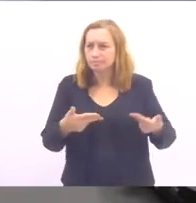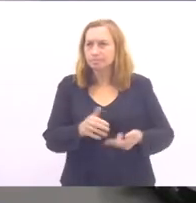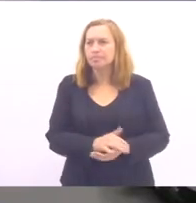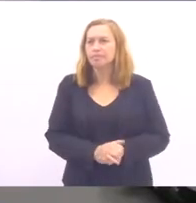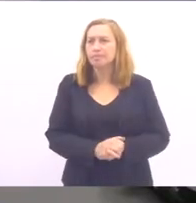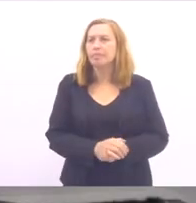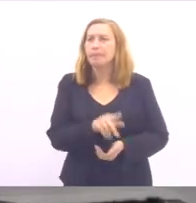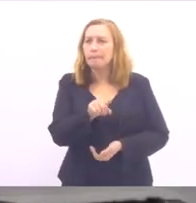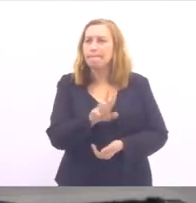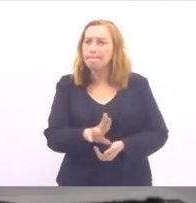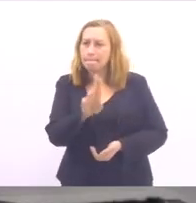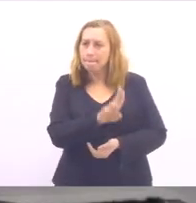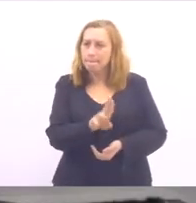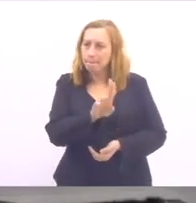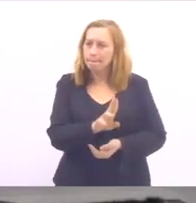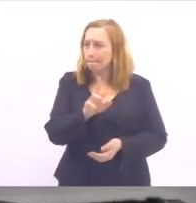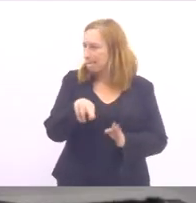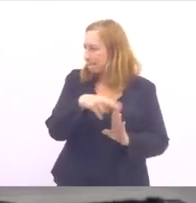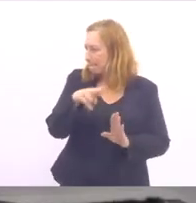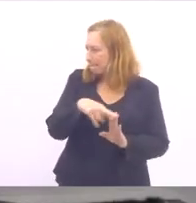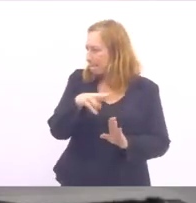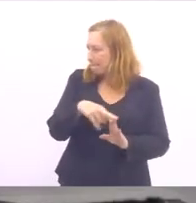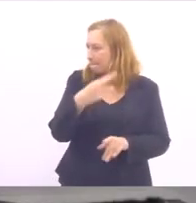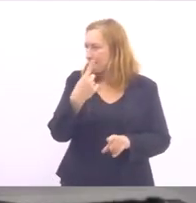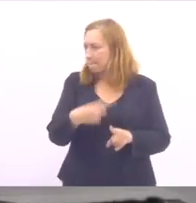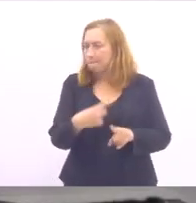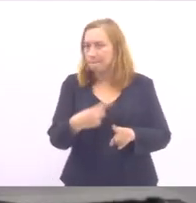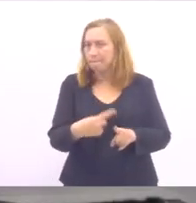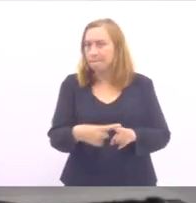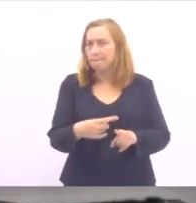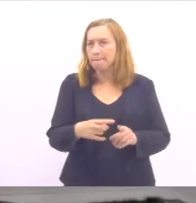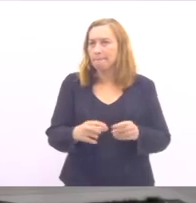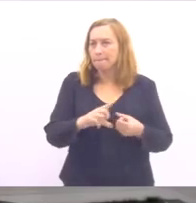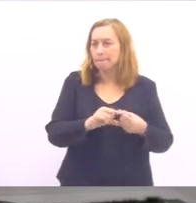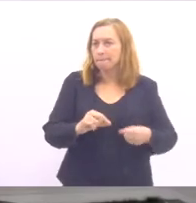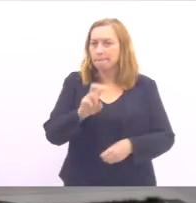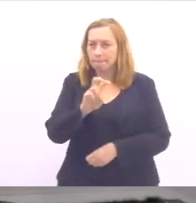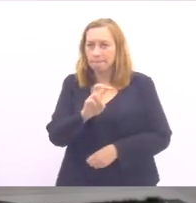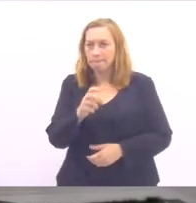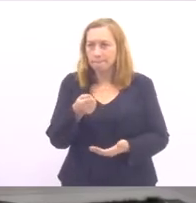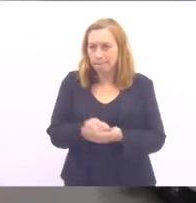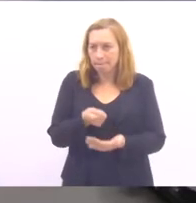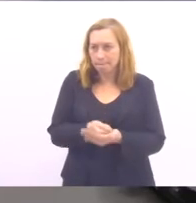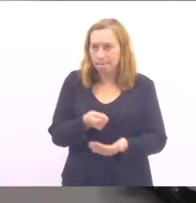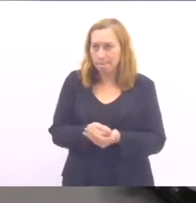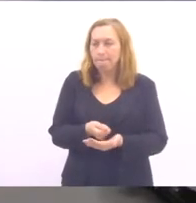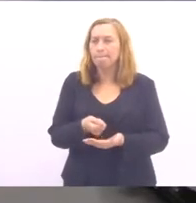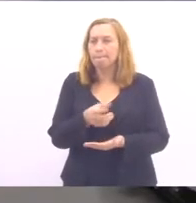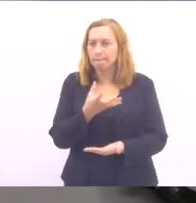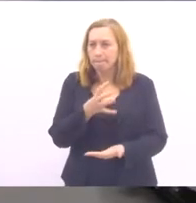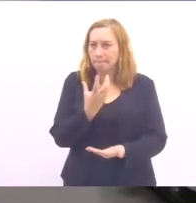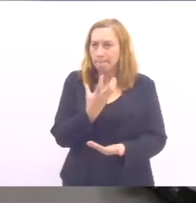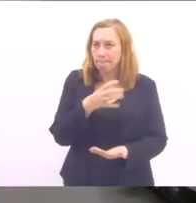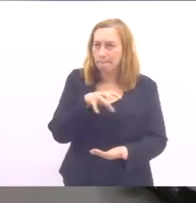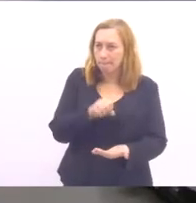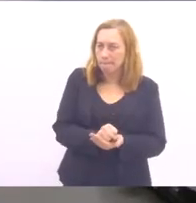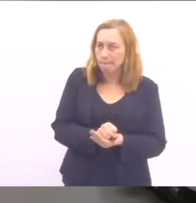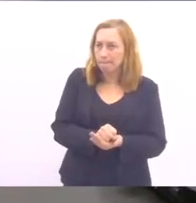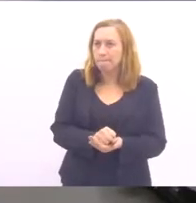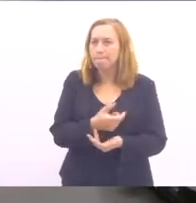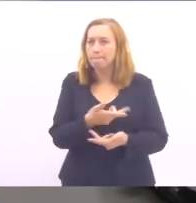ele foi usado para a resolução, porque o artigo 5º previa... Exigiu o cadastro. Exatamente. Mas ele tem